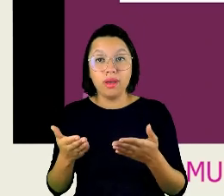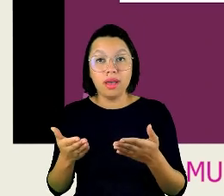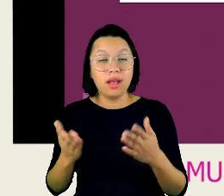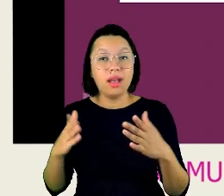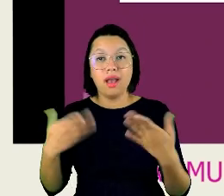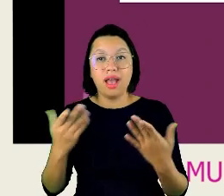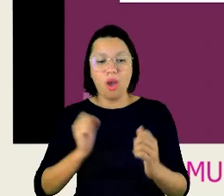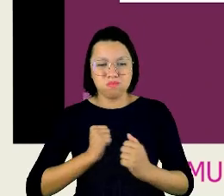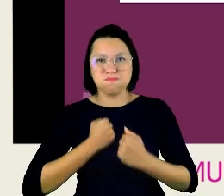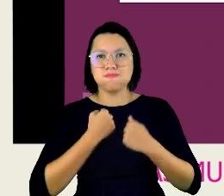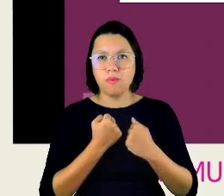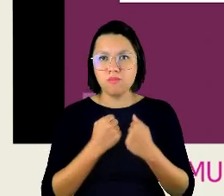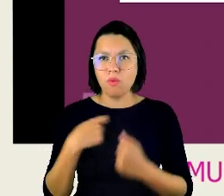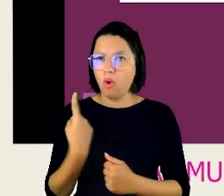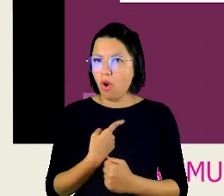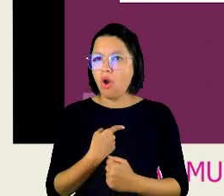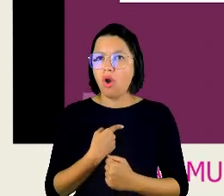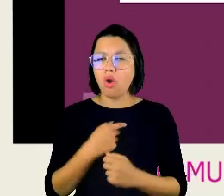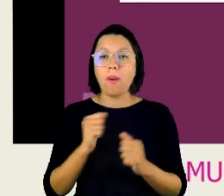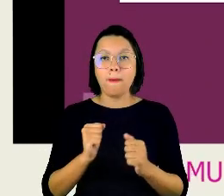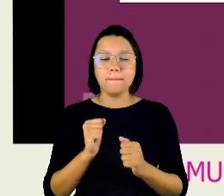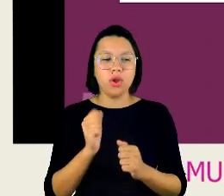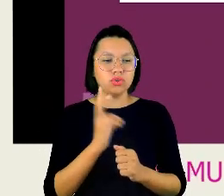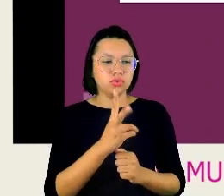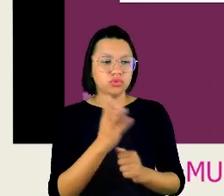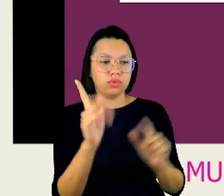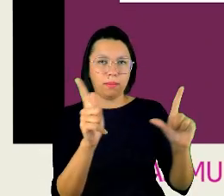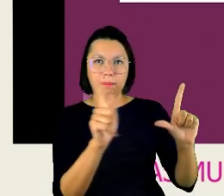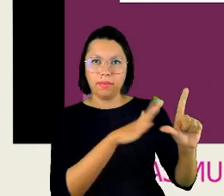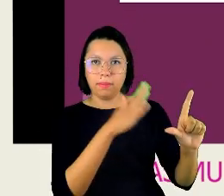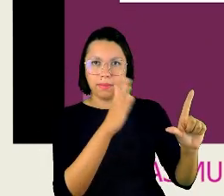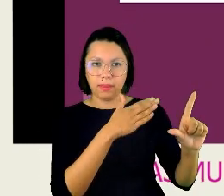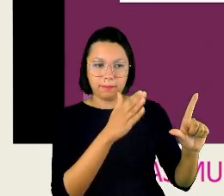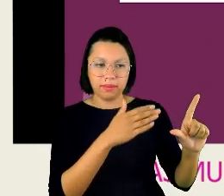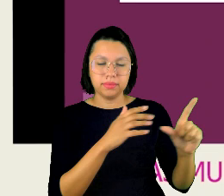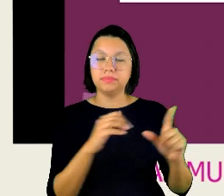sido o nosso esforço, né, pode passar, por gentileza.